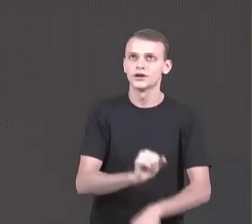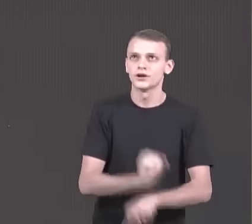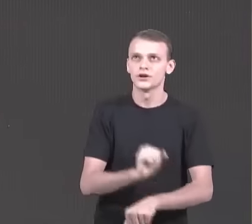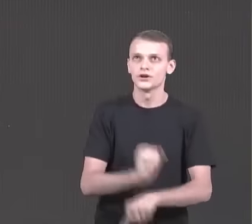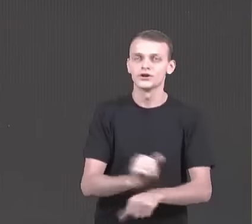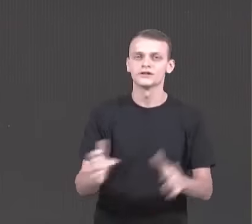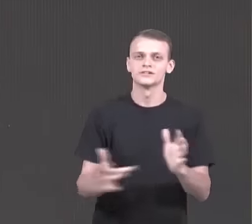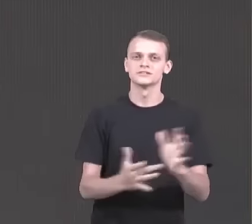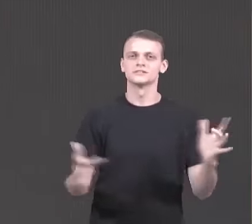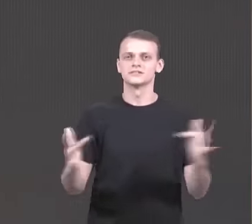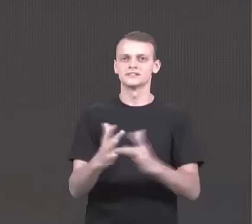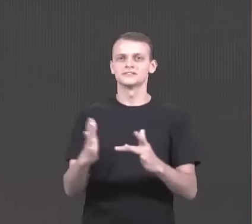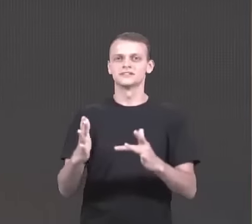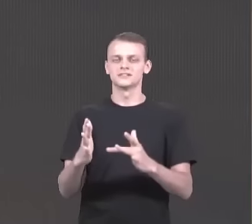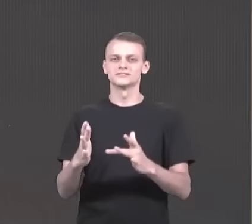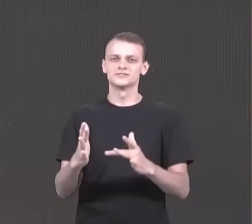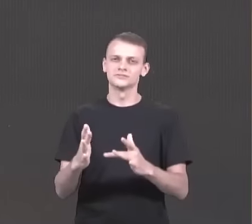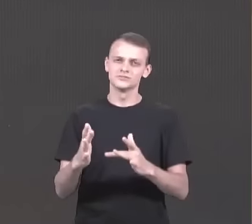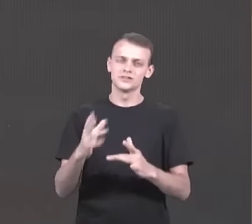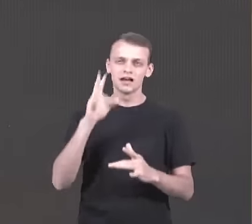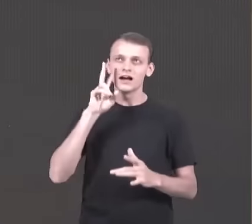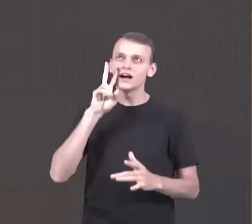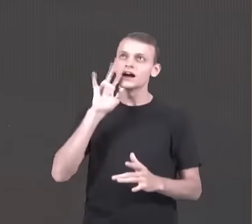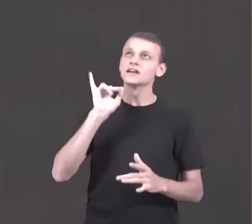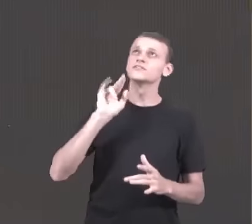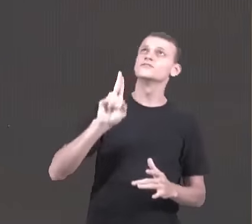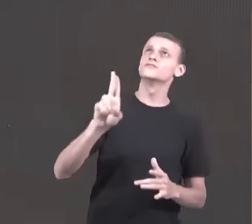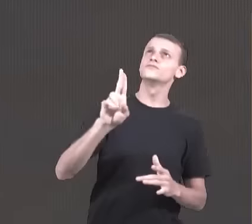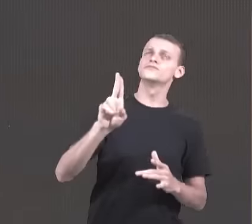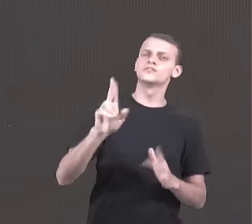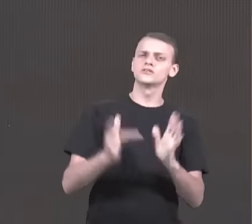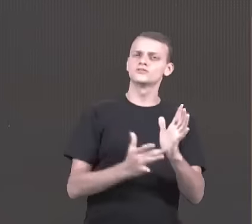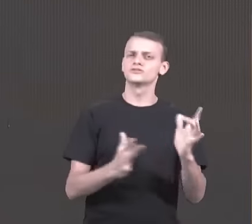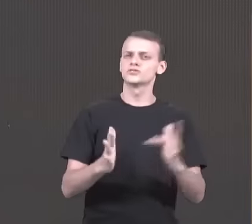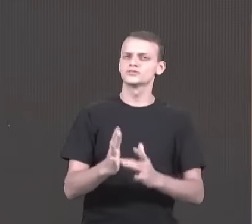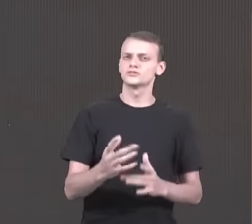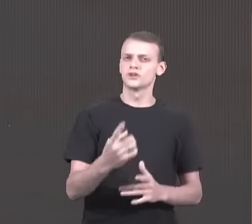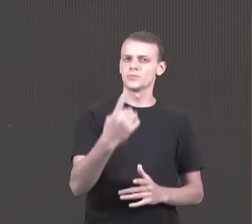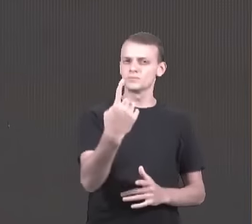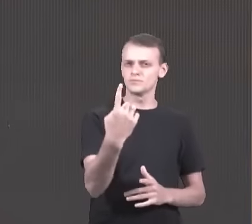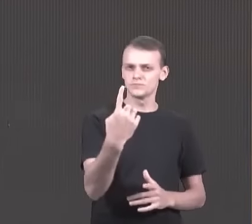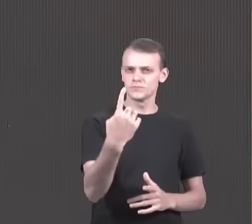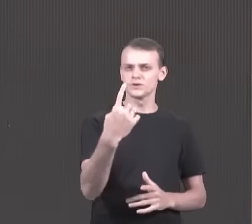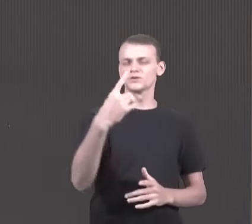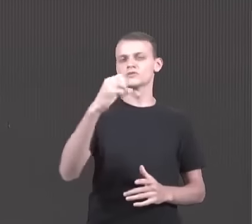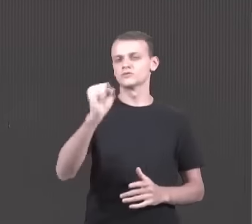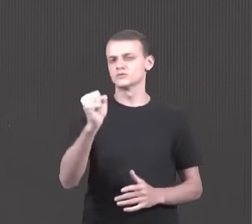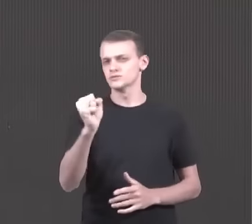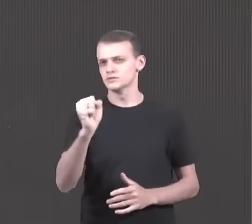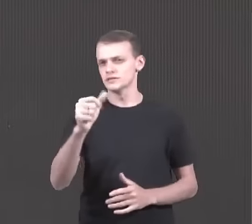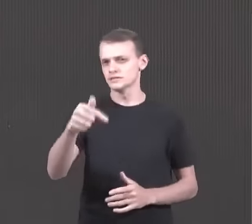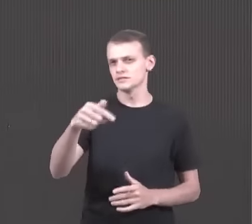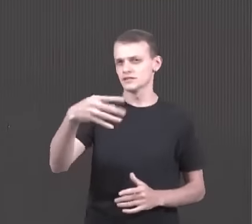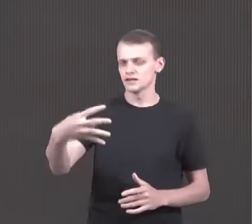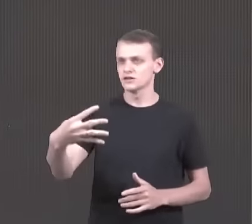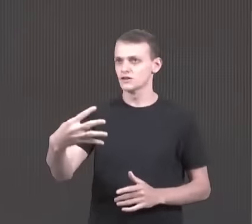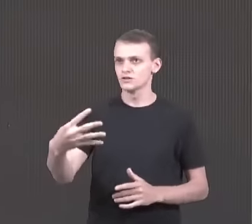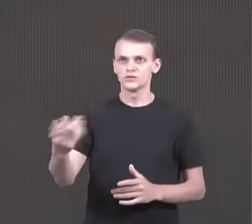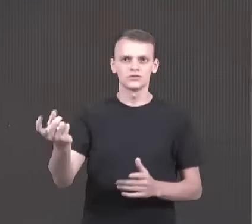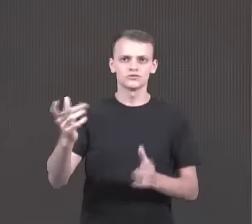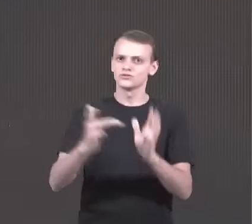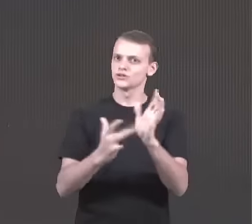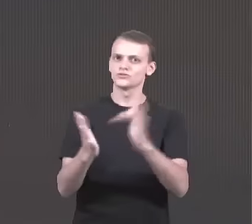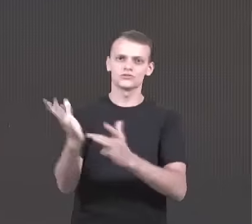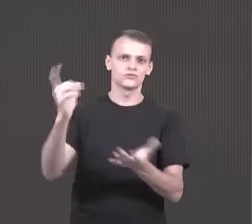T. Russell, seu criador, previu que Jesus voltaria em 1874. Como não voltou, disse